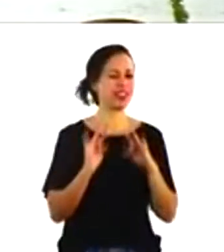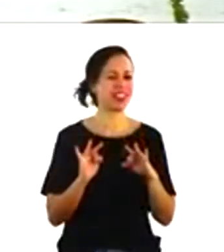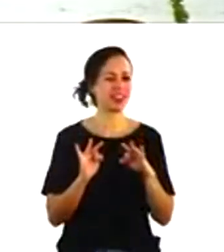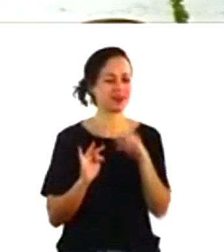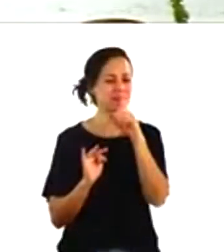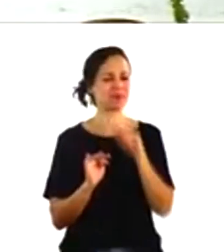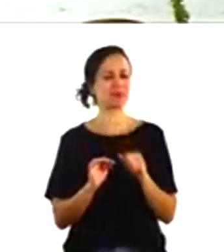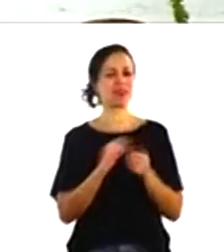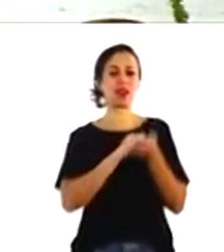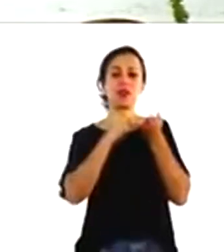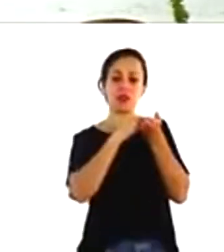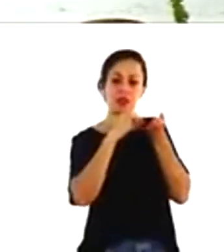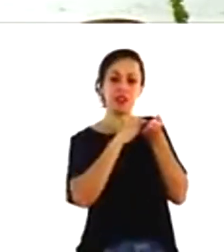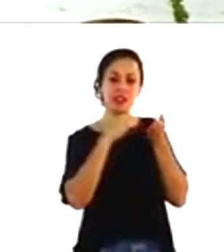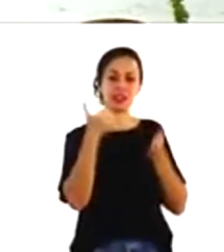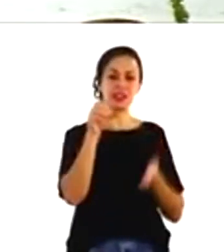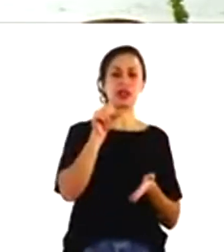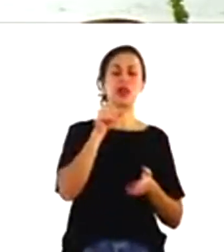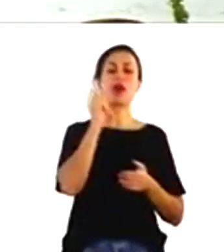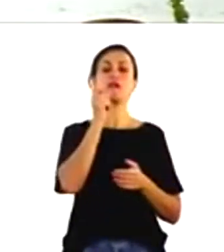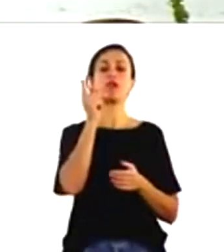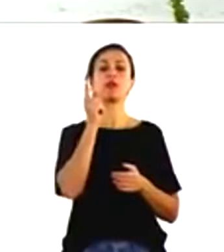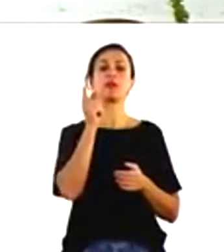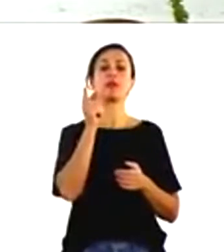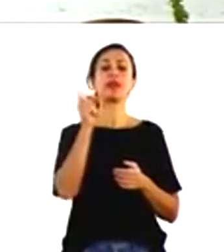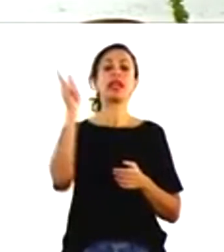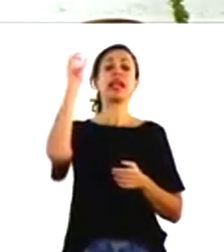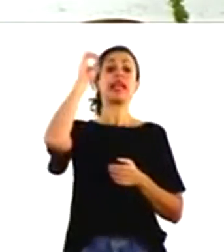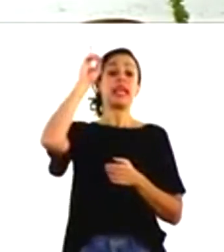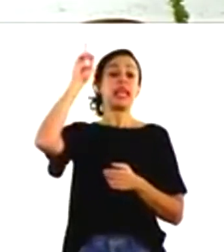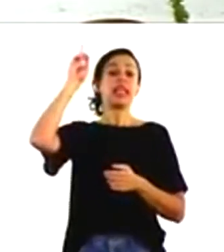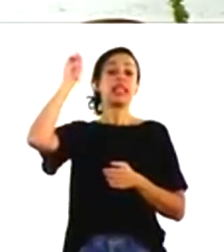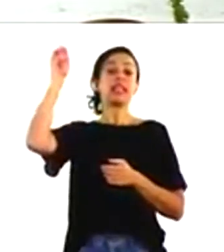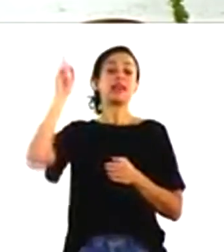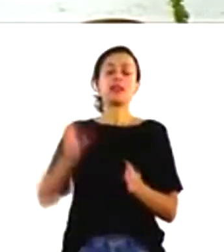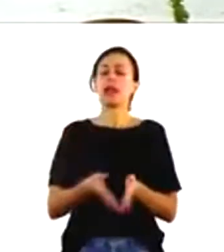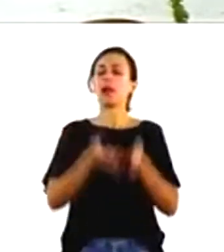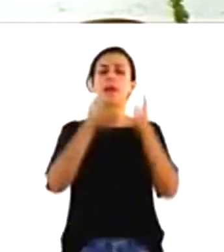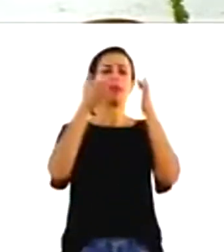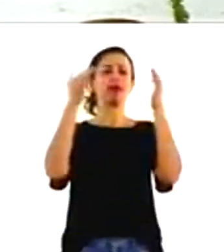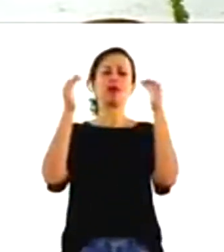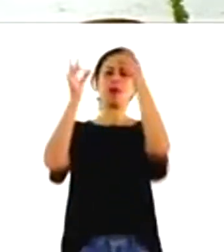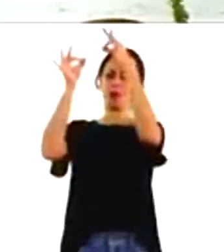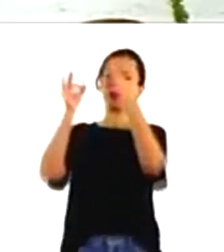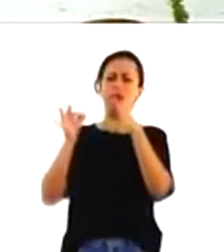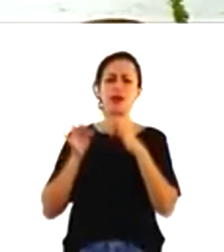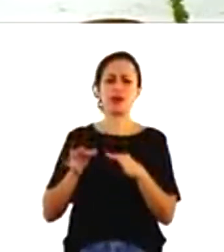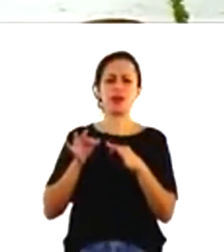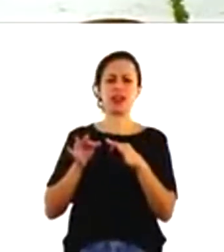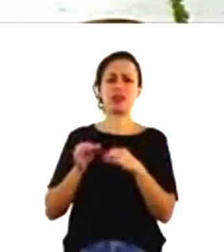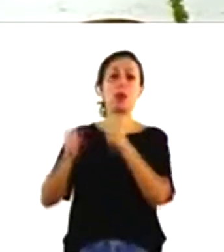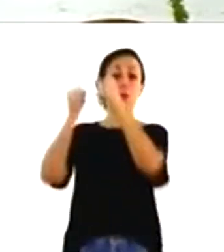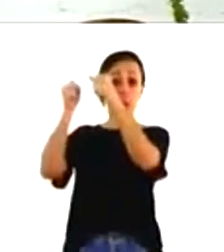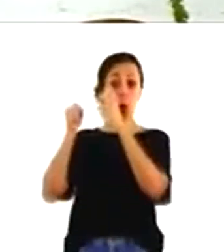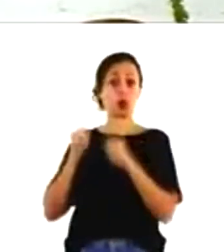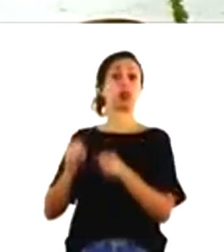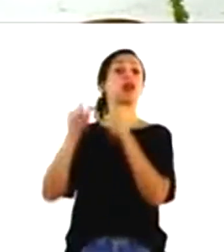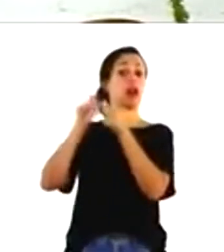do seu poder para os que cremos, segundo a eficácia da força do seu poder. Veja